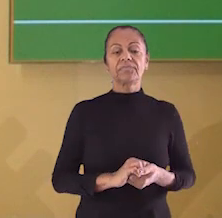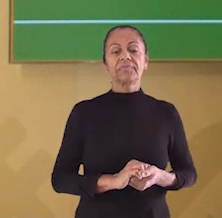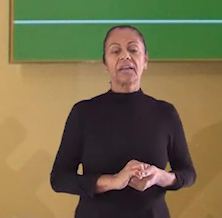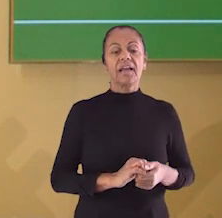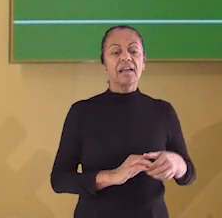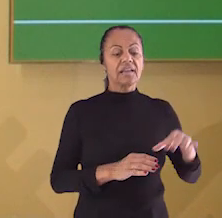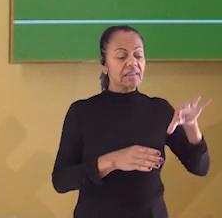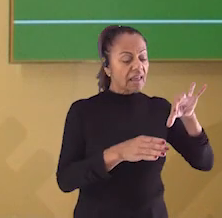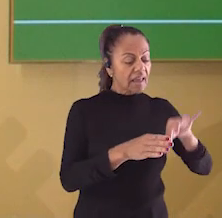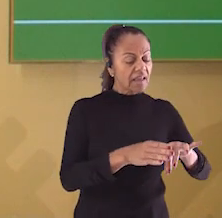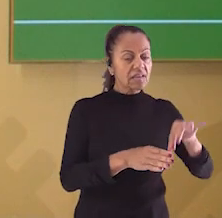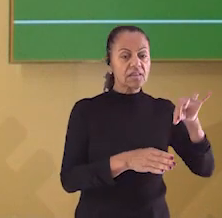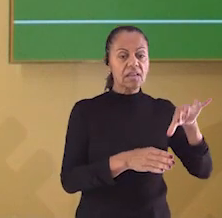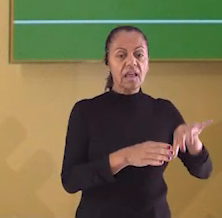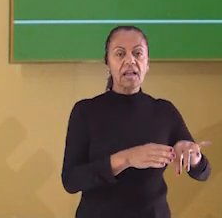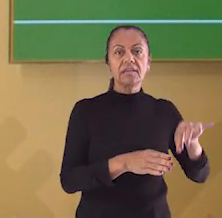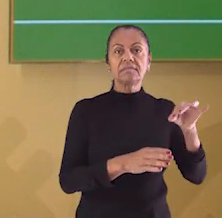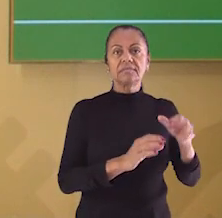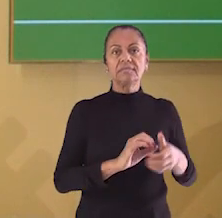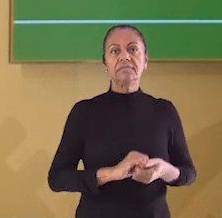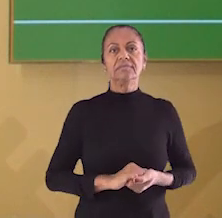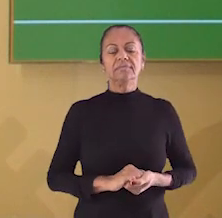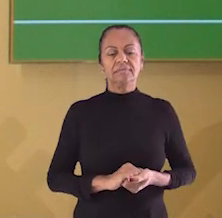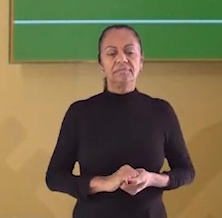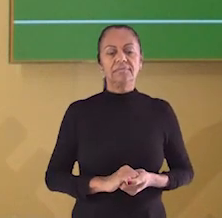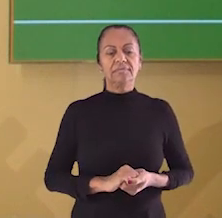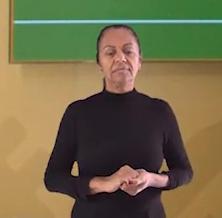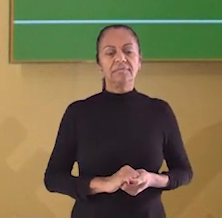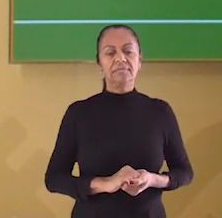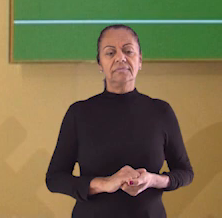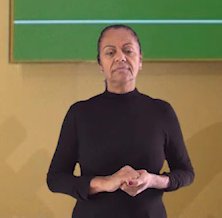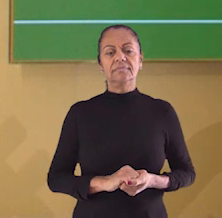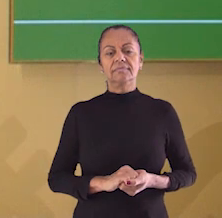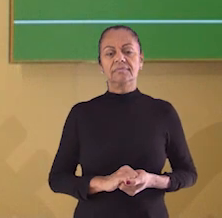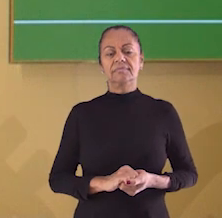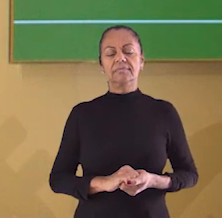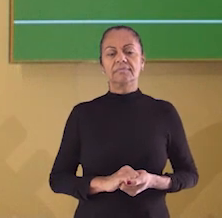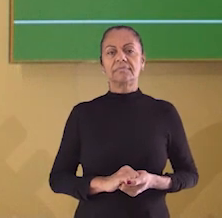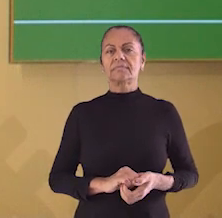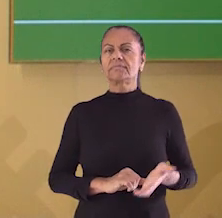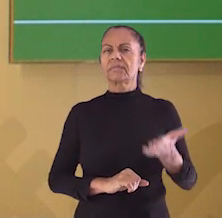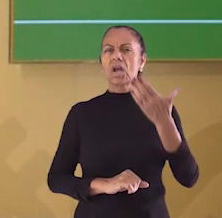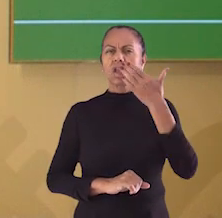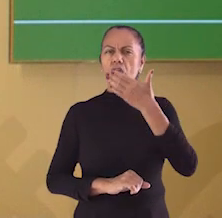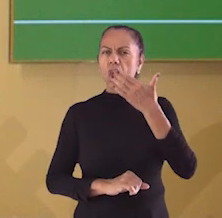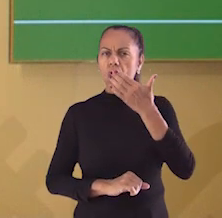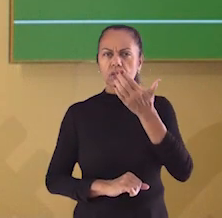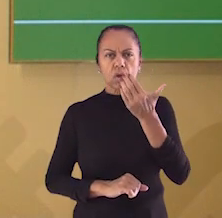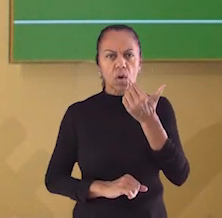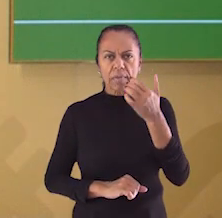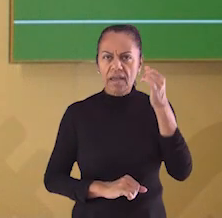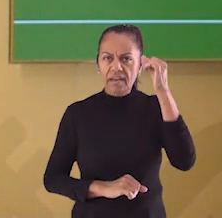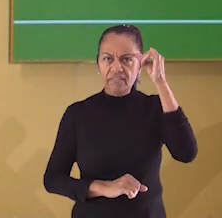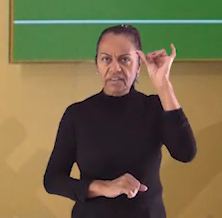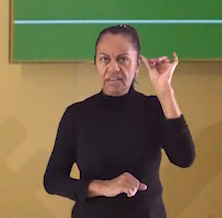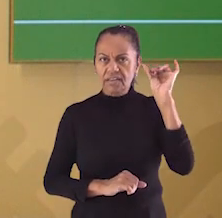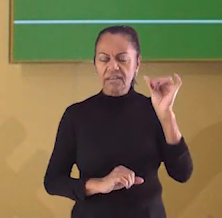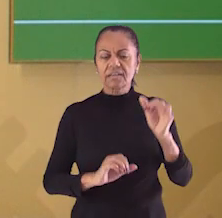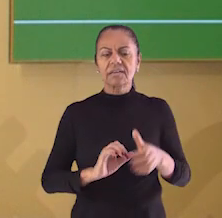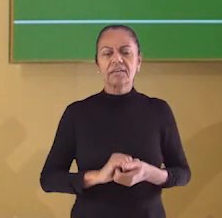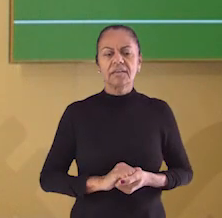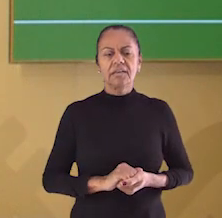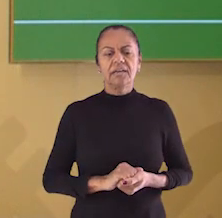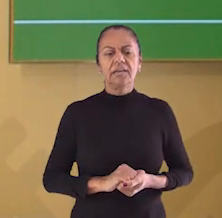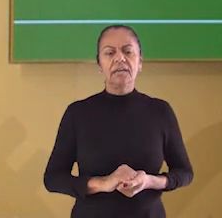gente vai precisar colocar eles na nossa pirâmide. Você vai nos ajudar para a gente não comer muito